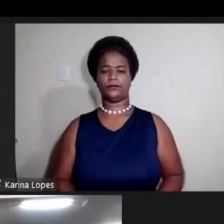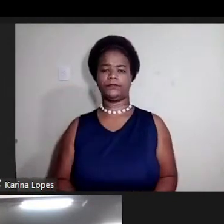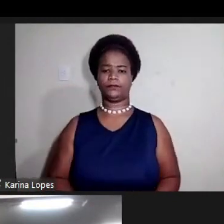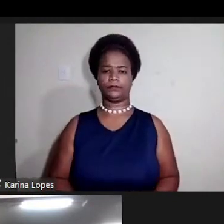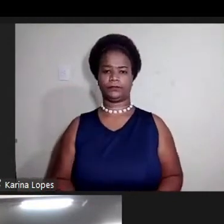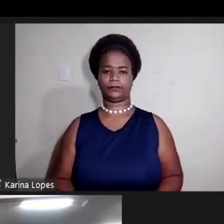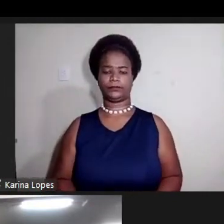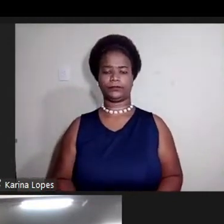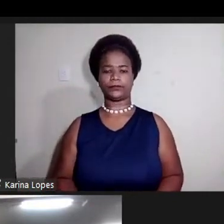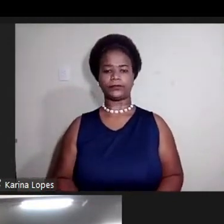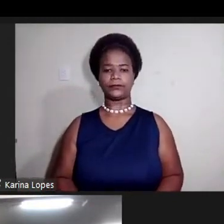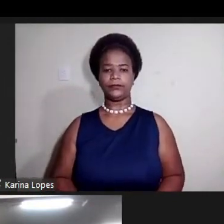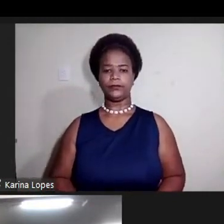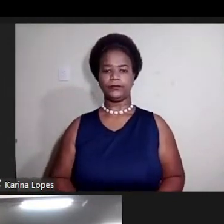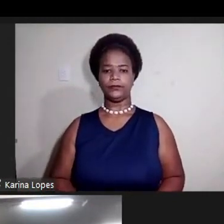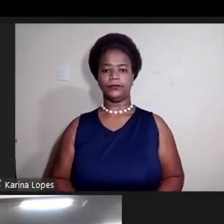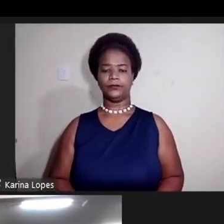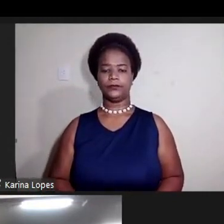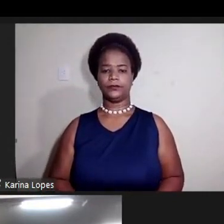Vasconcelos,